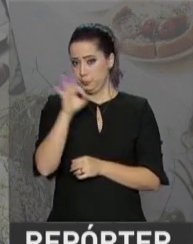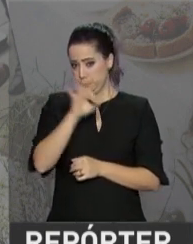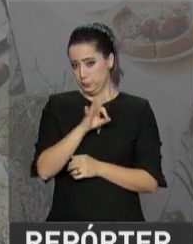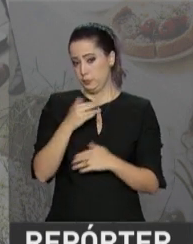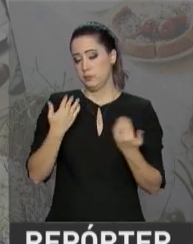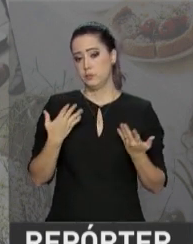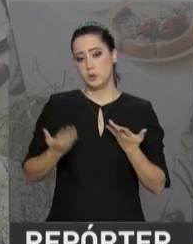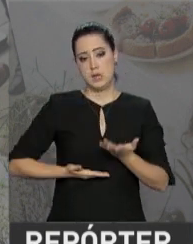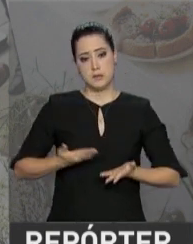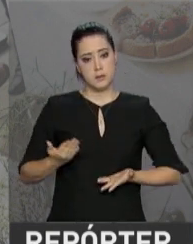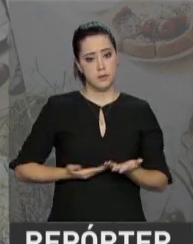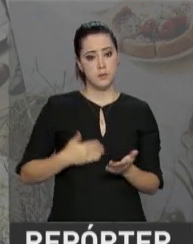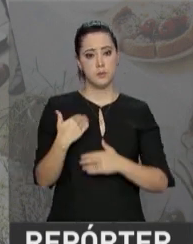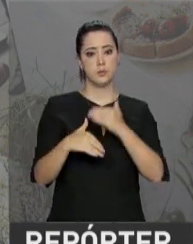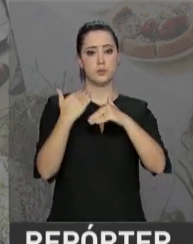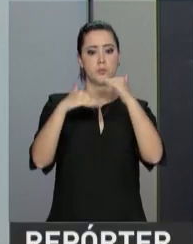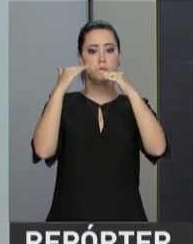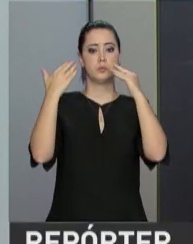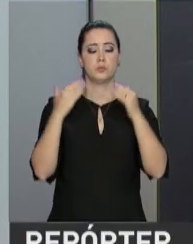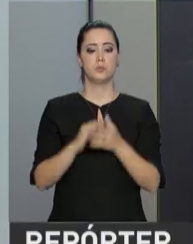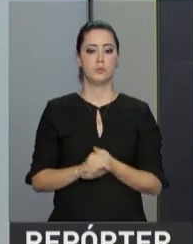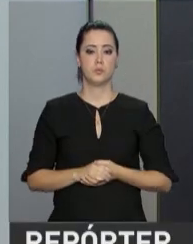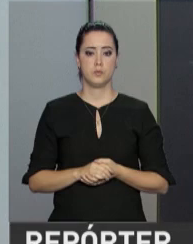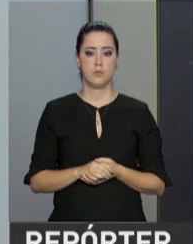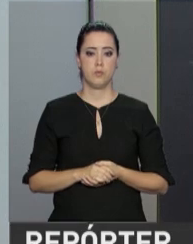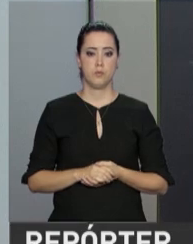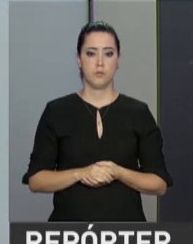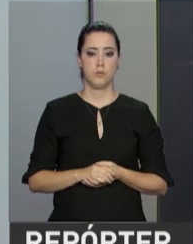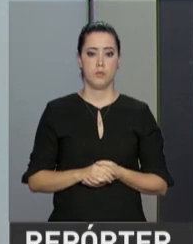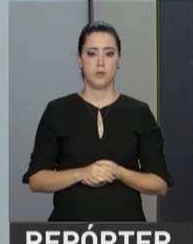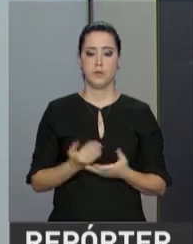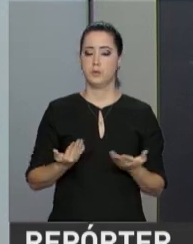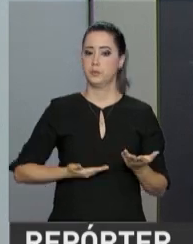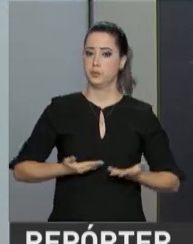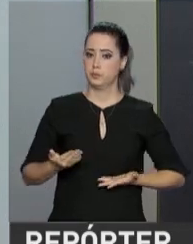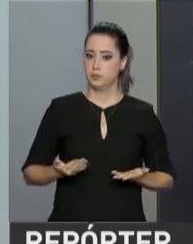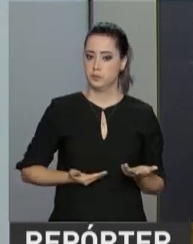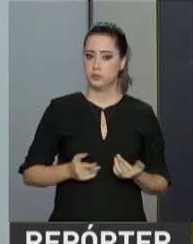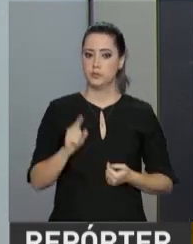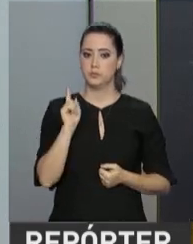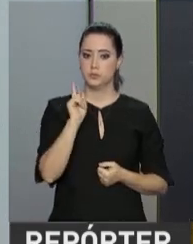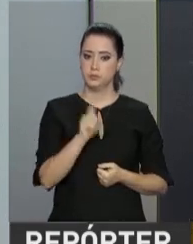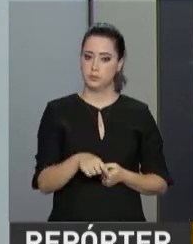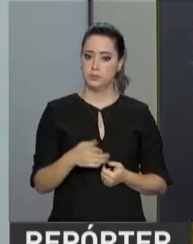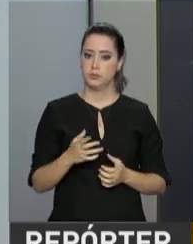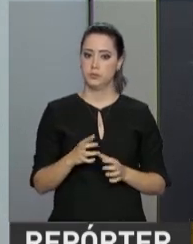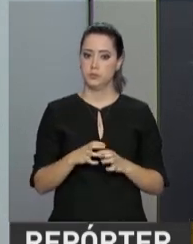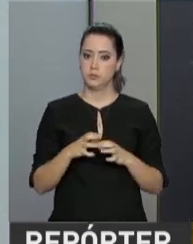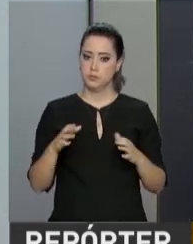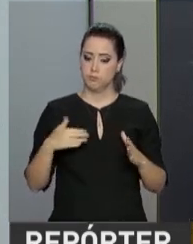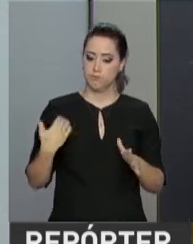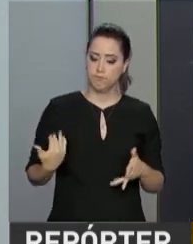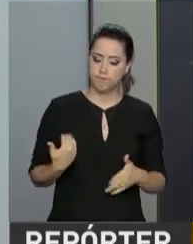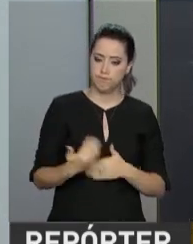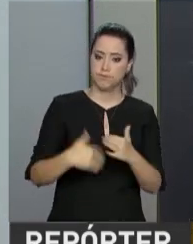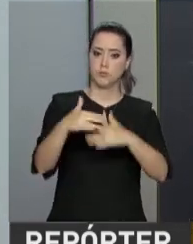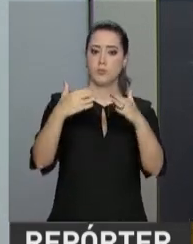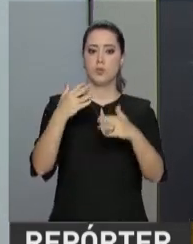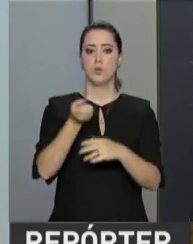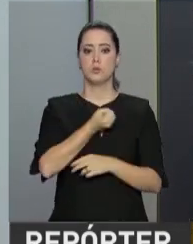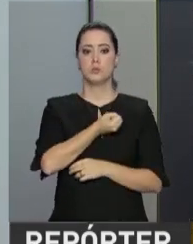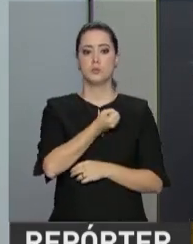serviços é o que mais se destaca o setor de serviços ele é um grande alavancador desses